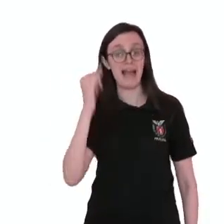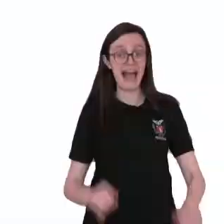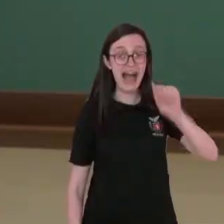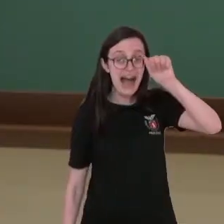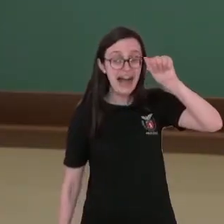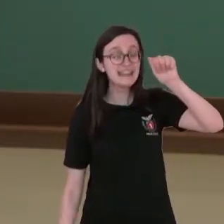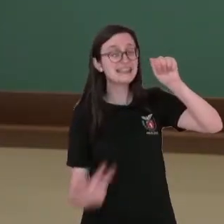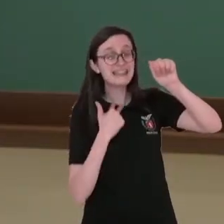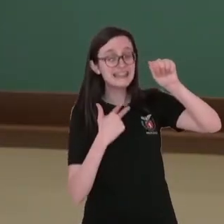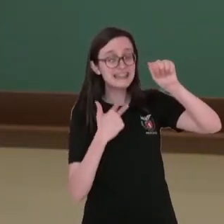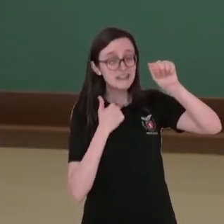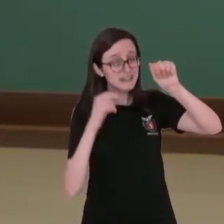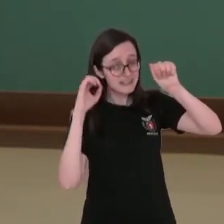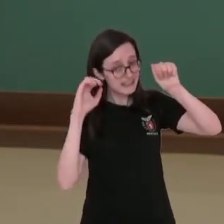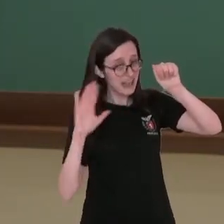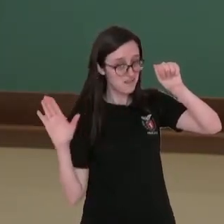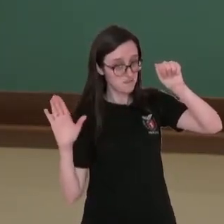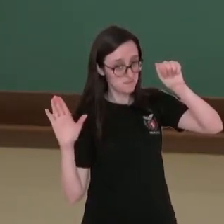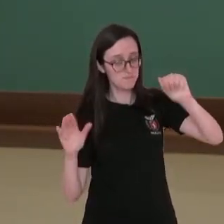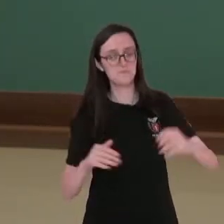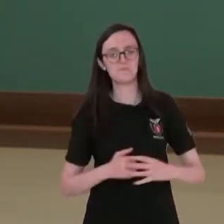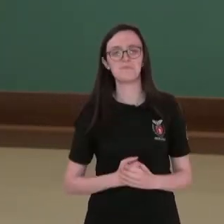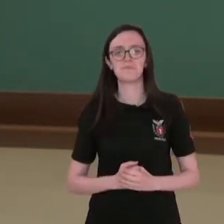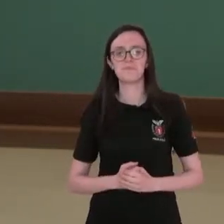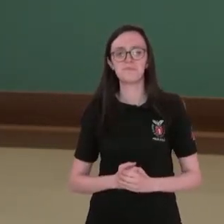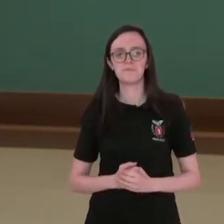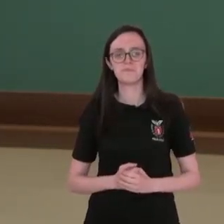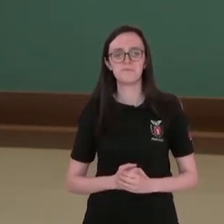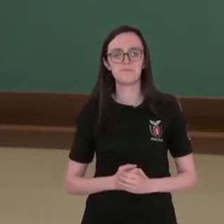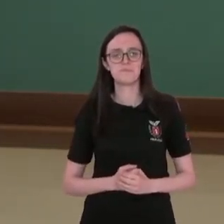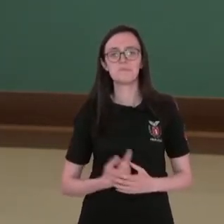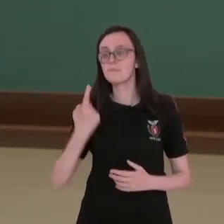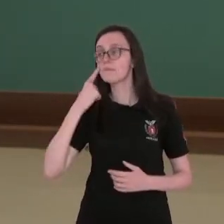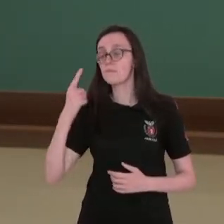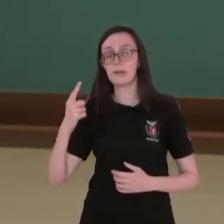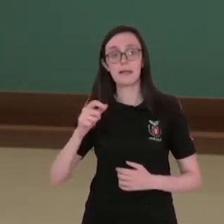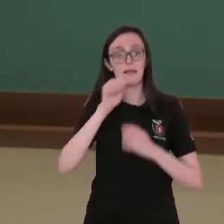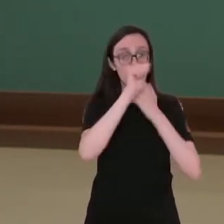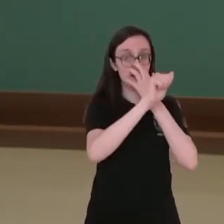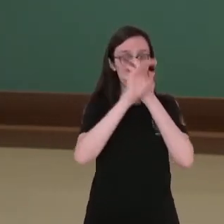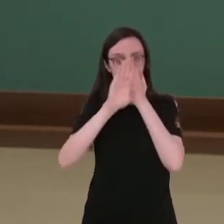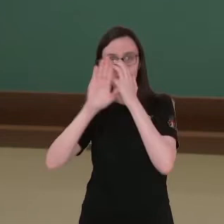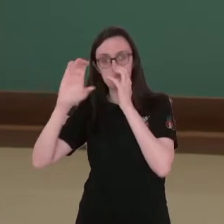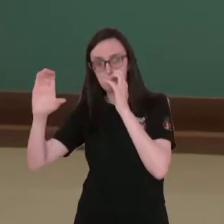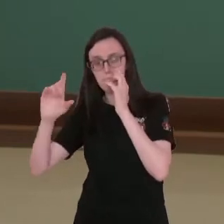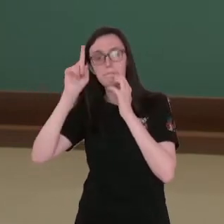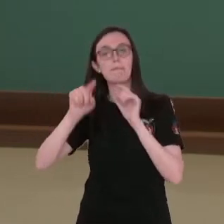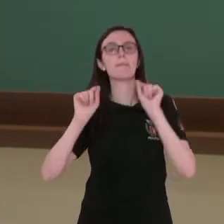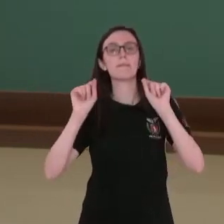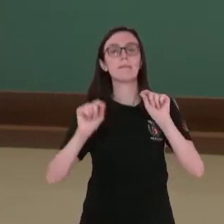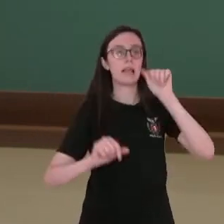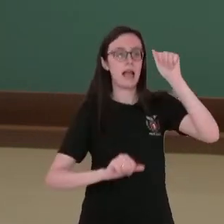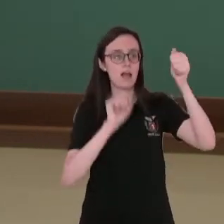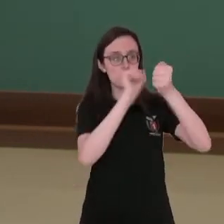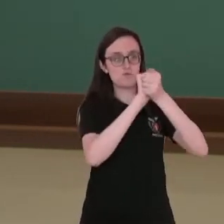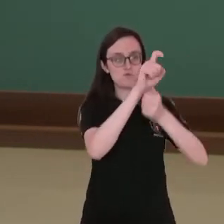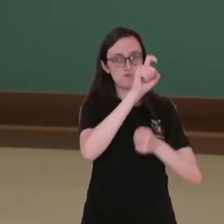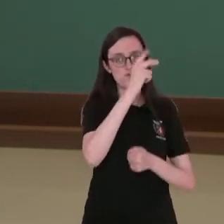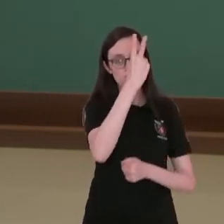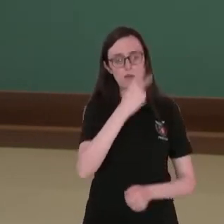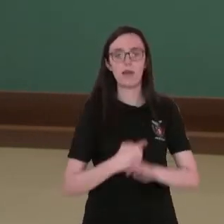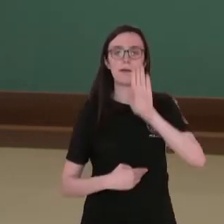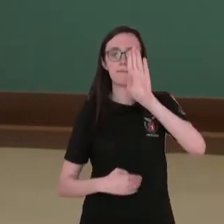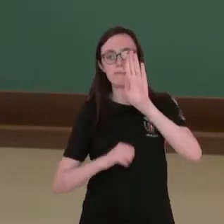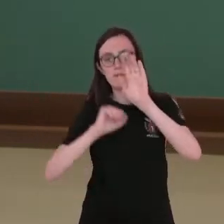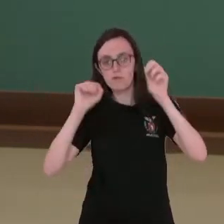tem que ser diferente de zero. Então aqui o a, que é o coeficiente de x², o b é